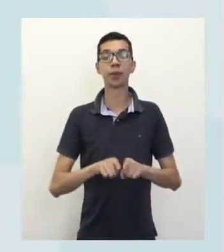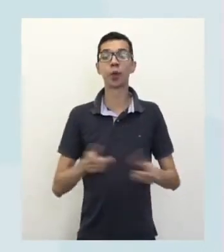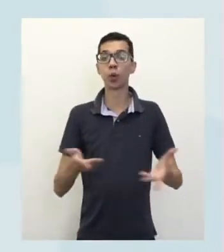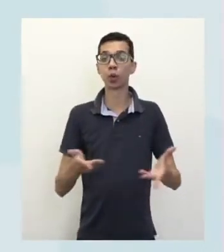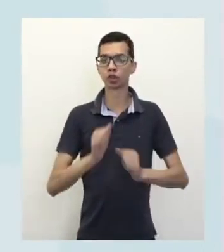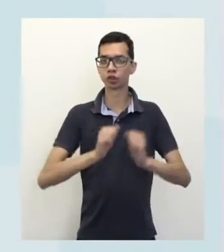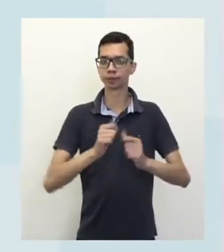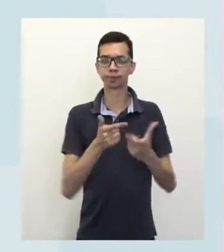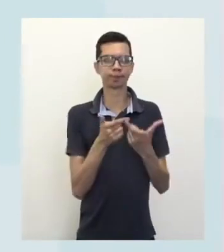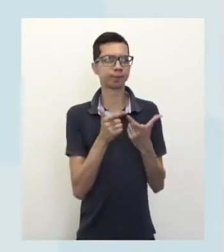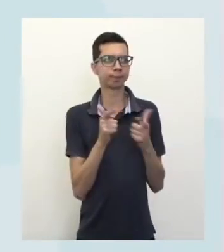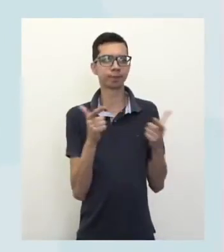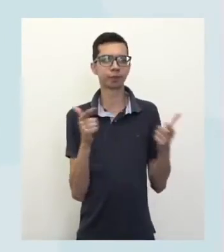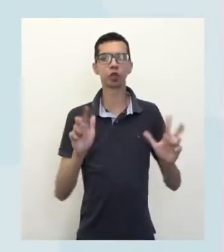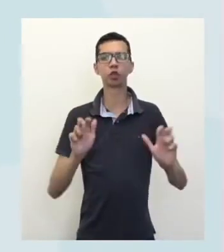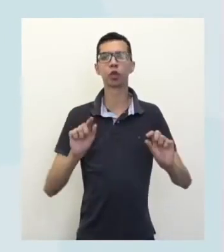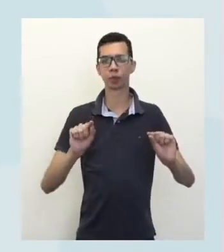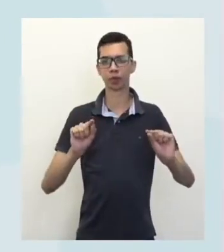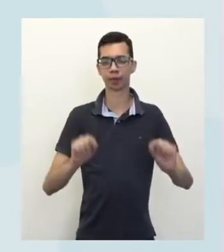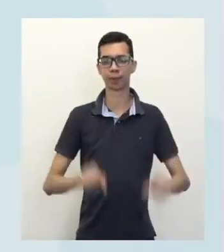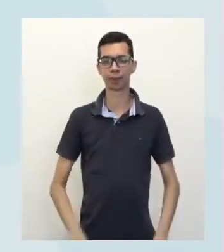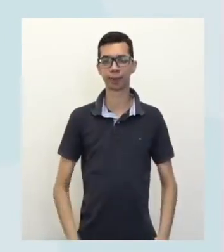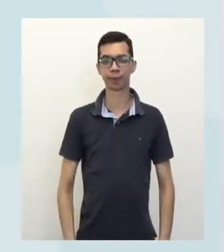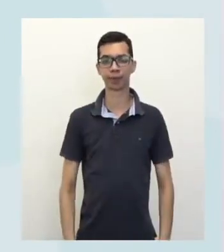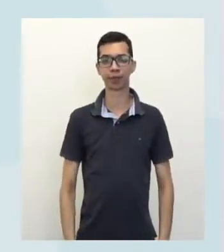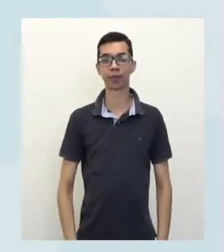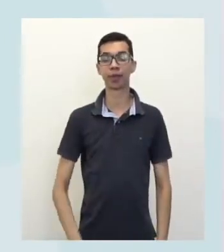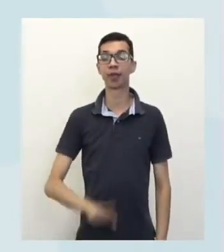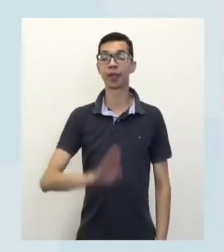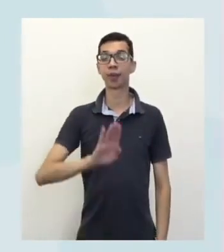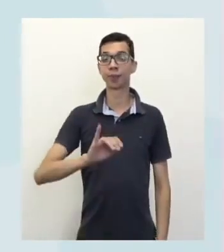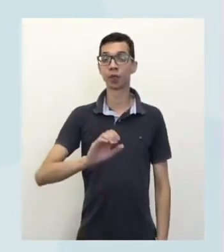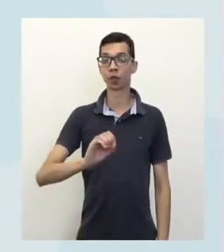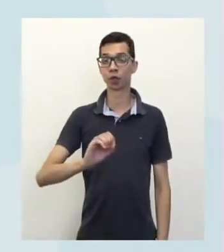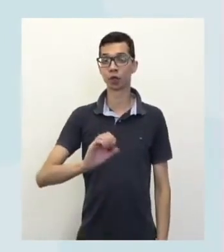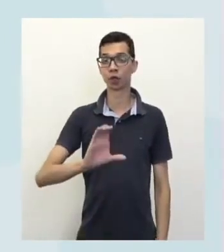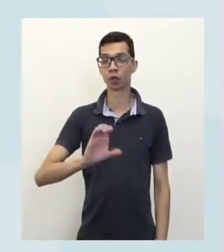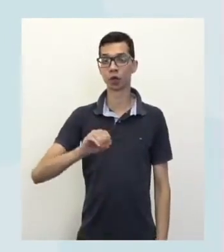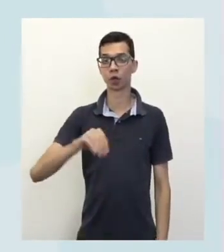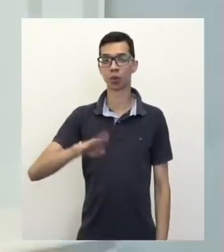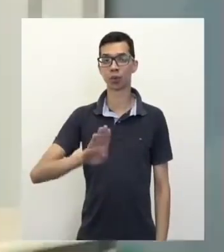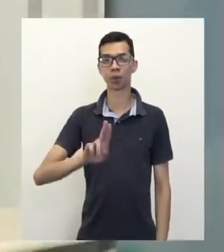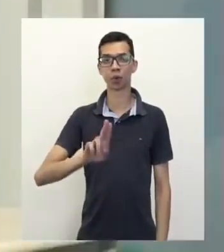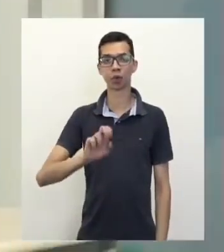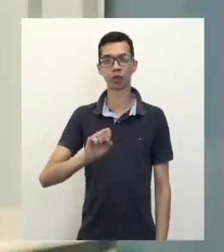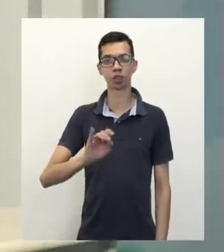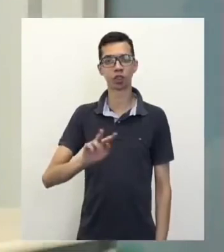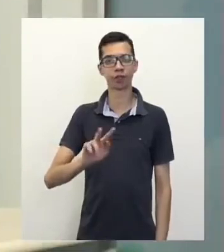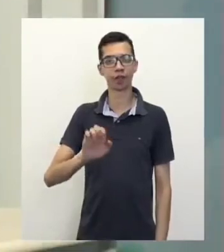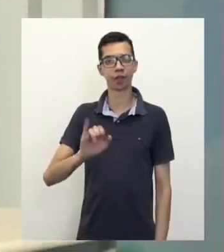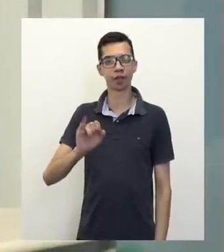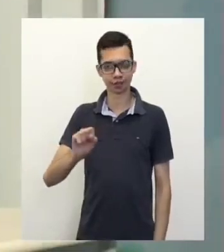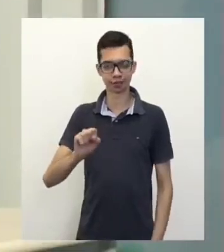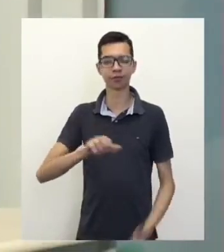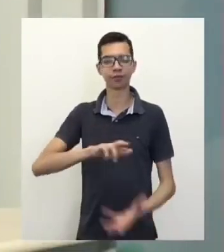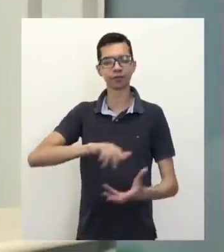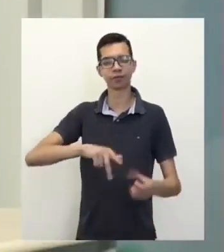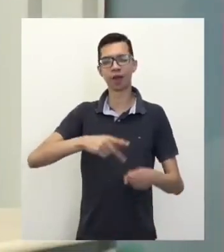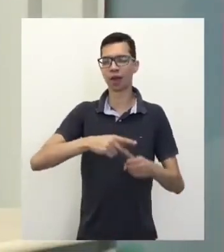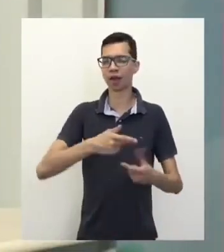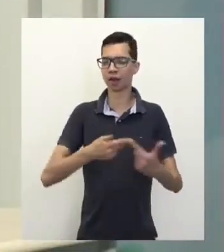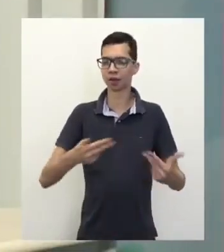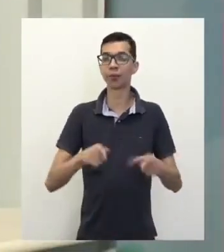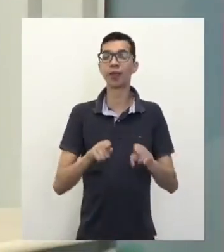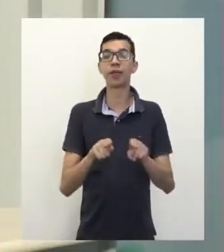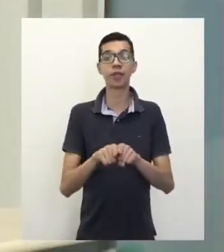industriais ligadas à questão dos biocombustíveis e produtos químicos. Então, de acordo com uma pesquisa do IBGE, a